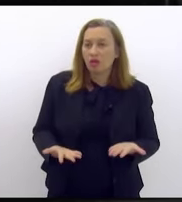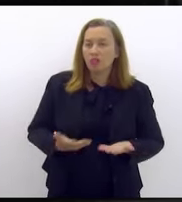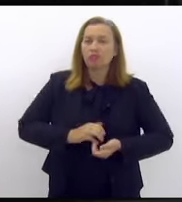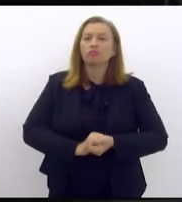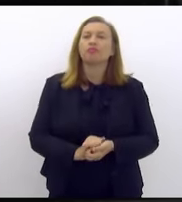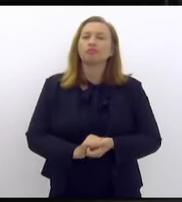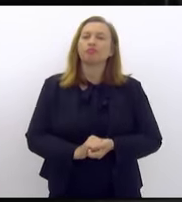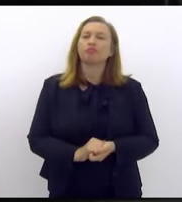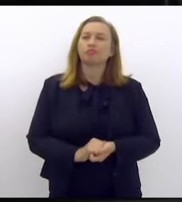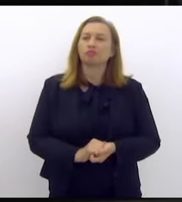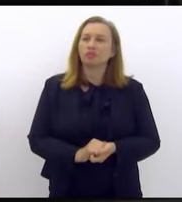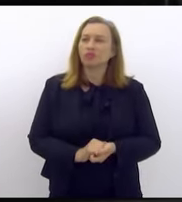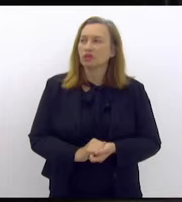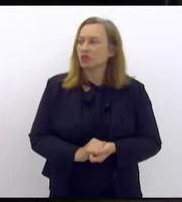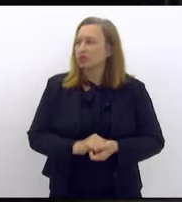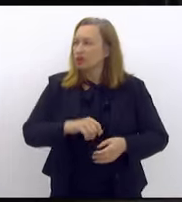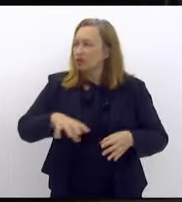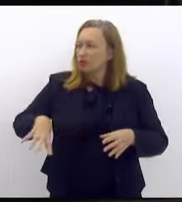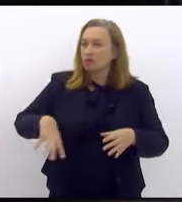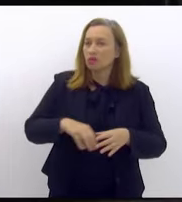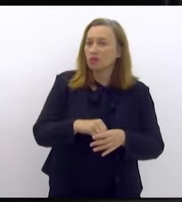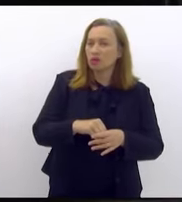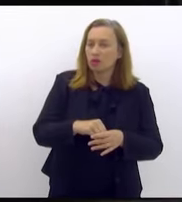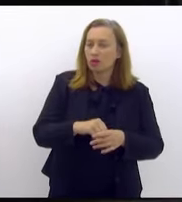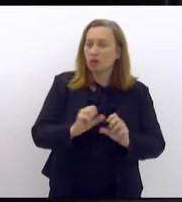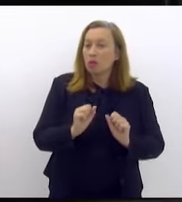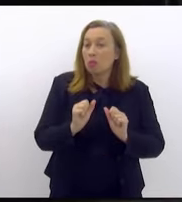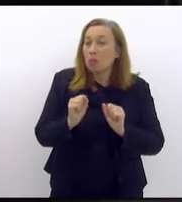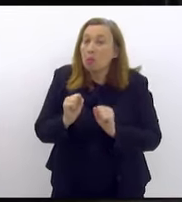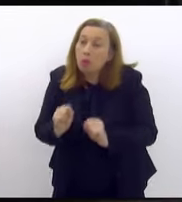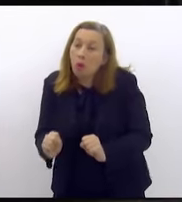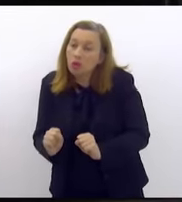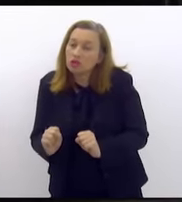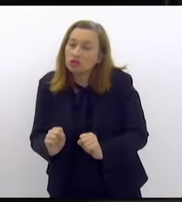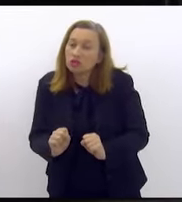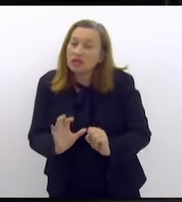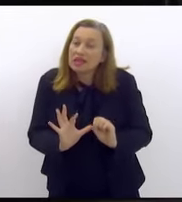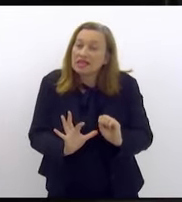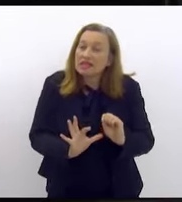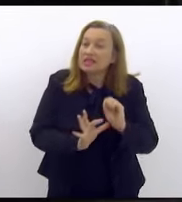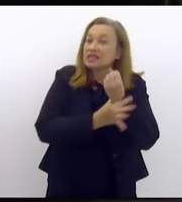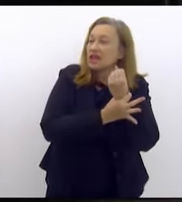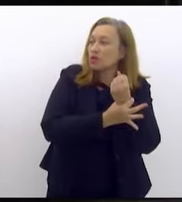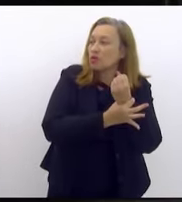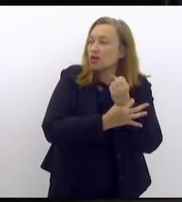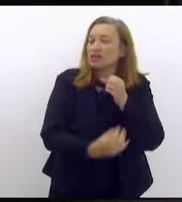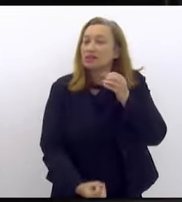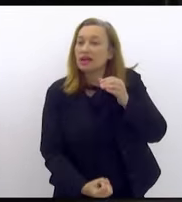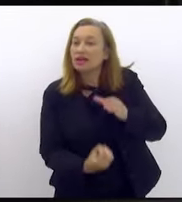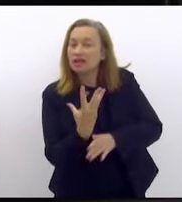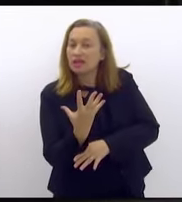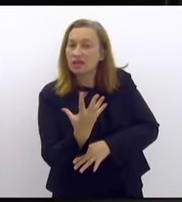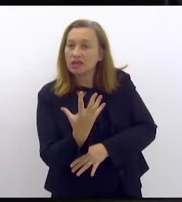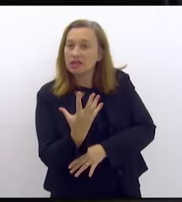a tentativa de colocar um poderão, ao invés de garantir a criação